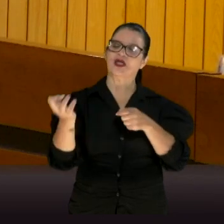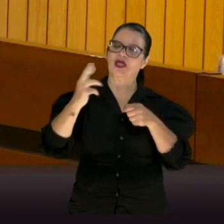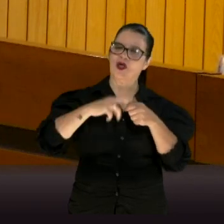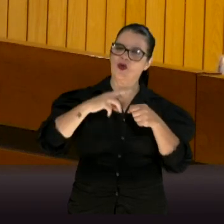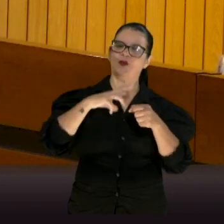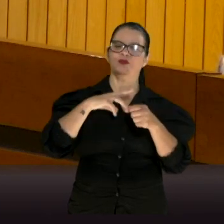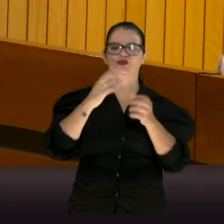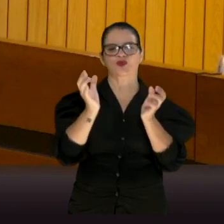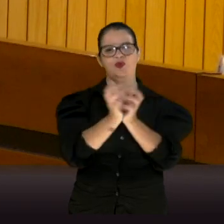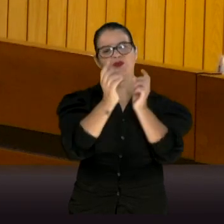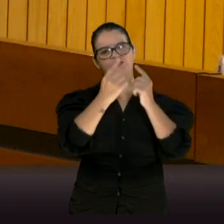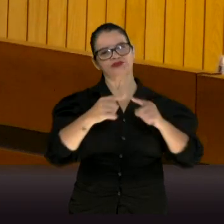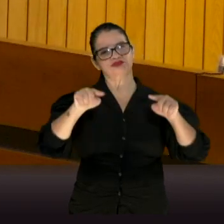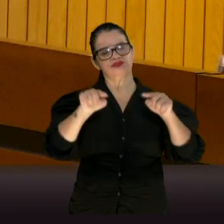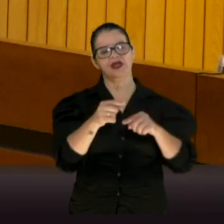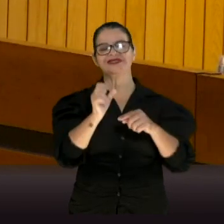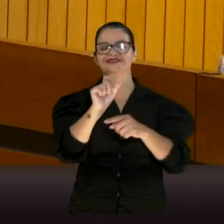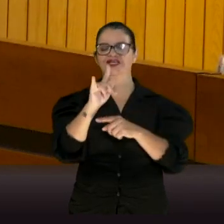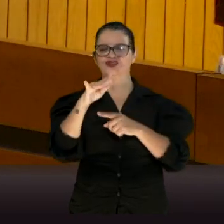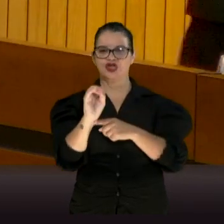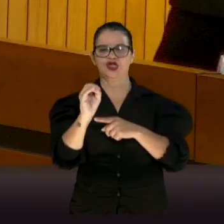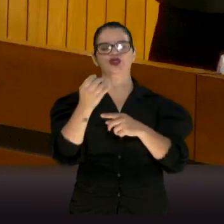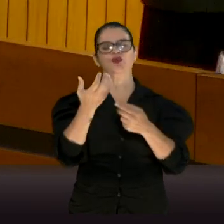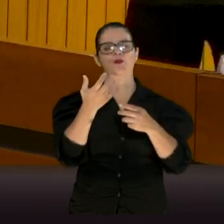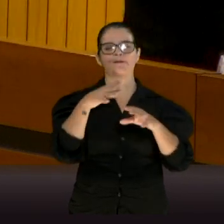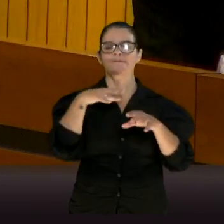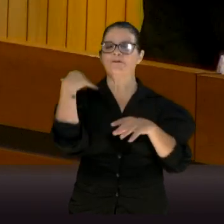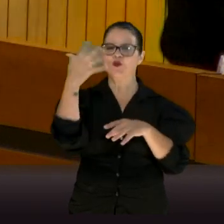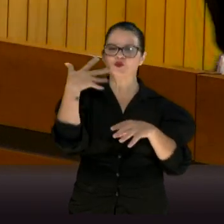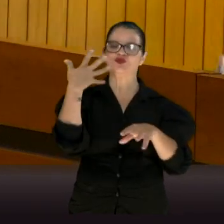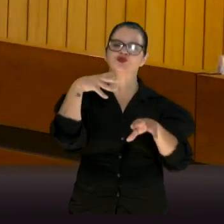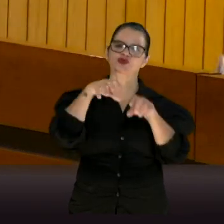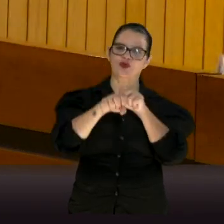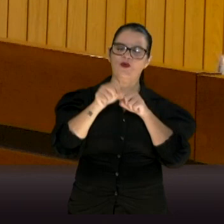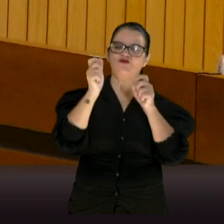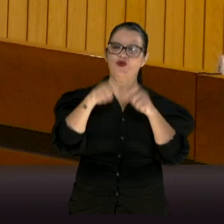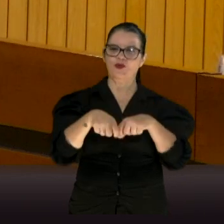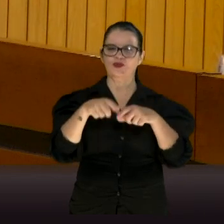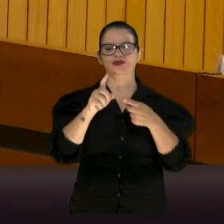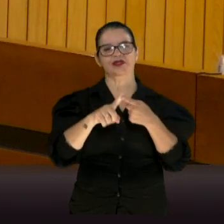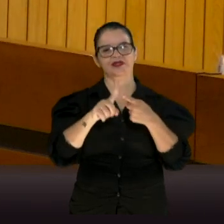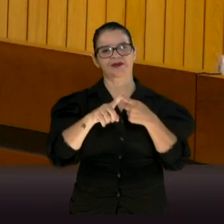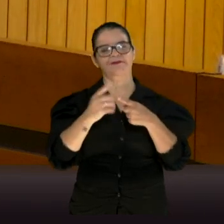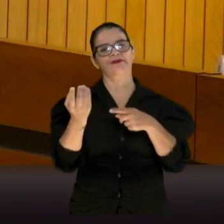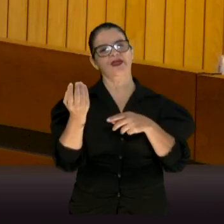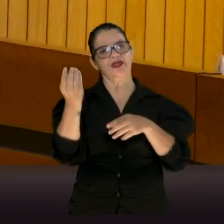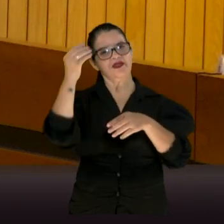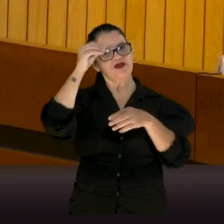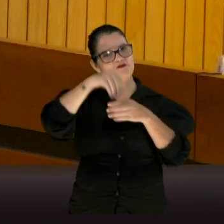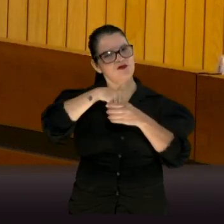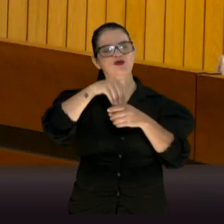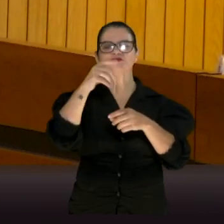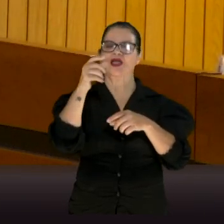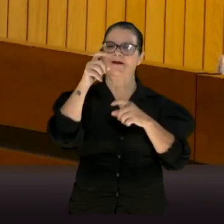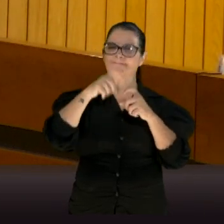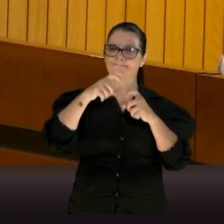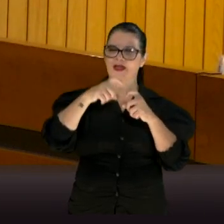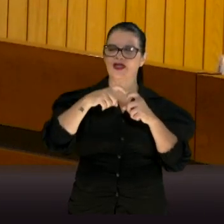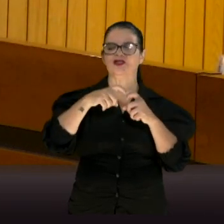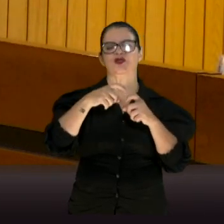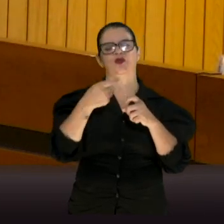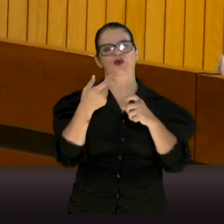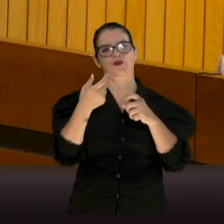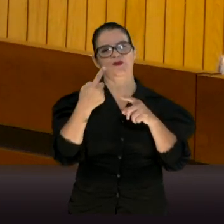música com sargentos temporários, músicos formados, eu vou poder recompor os quadros de médico no hospital da polícia que carece